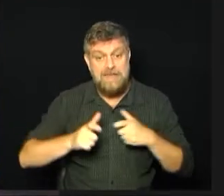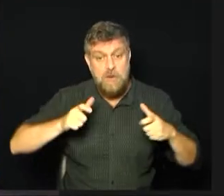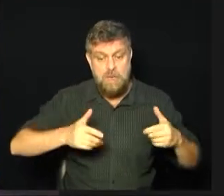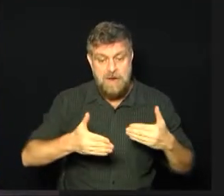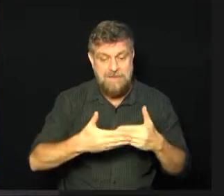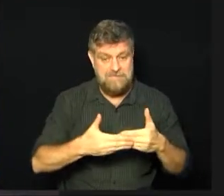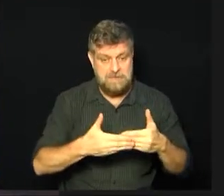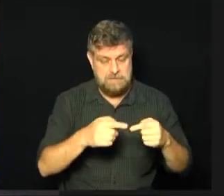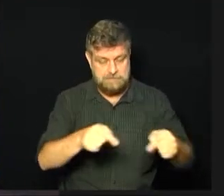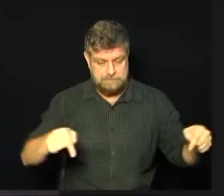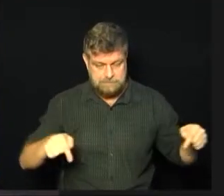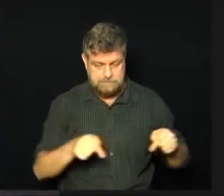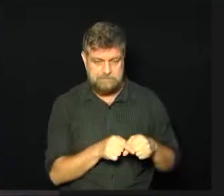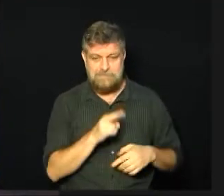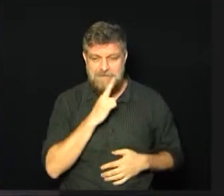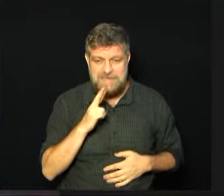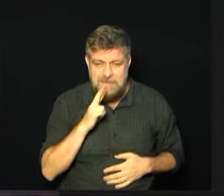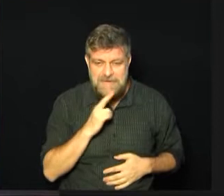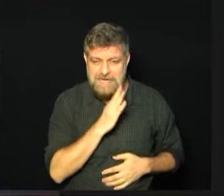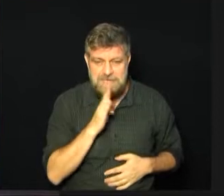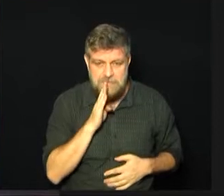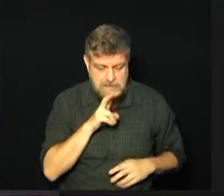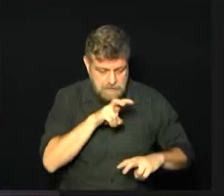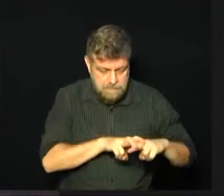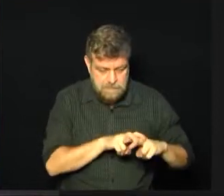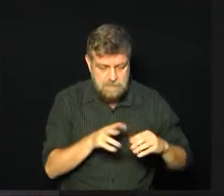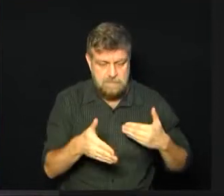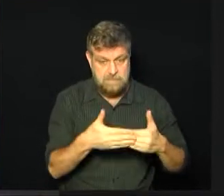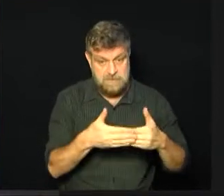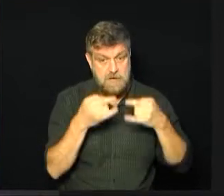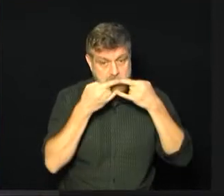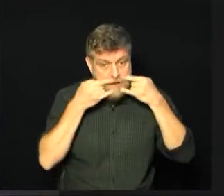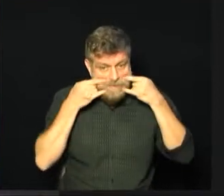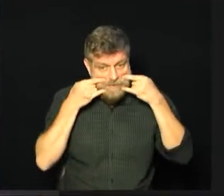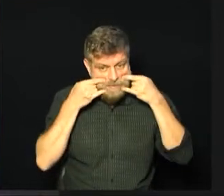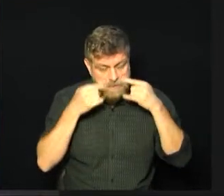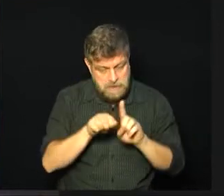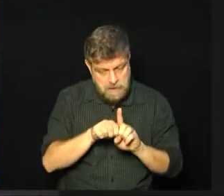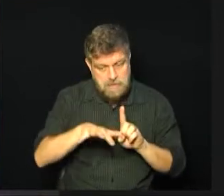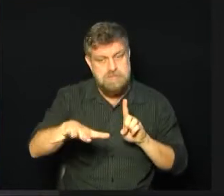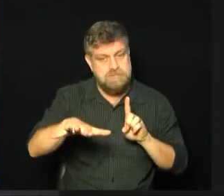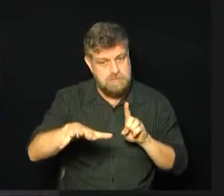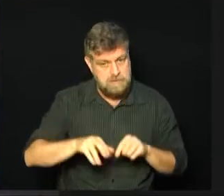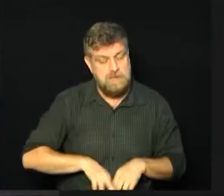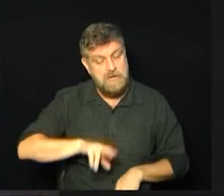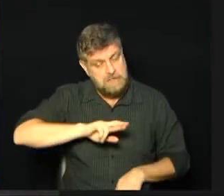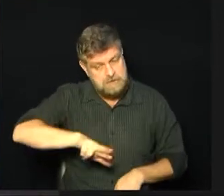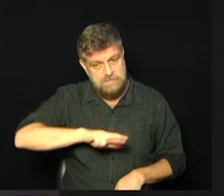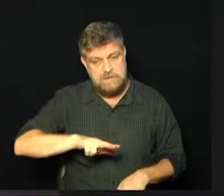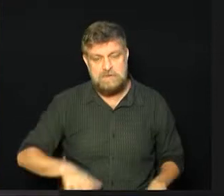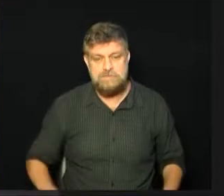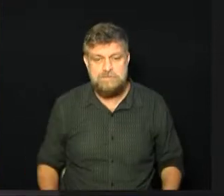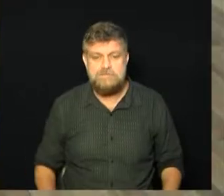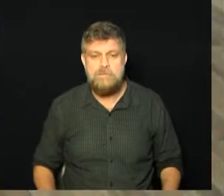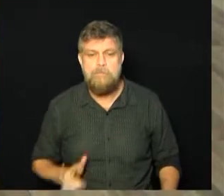fechados continua o mesmo, não está modificado, porque o risco de transmissão é bastante diferente. O senhor falou na questão